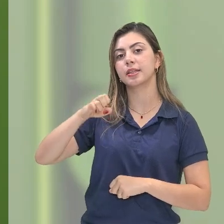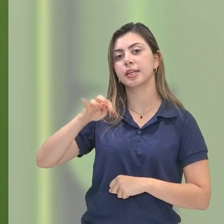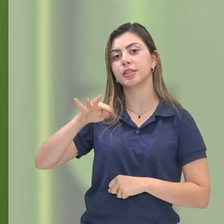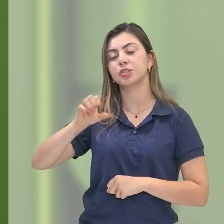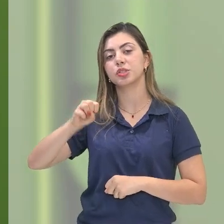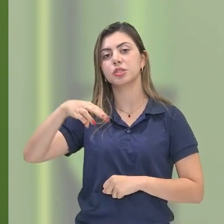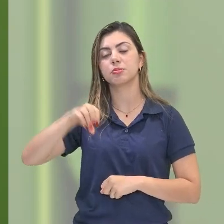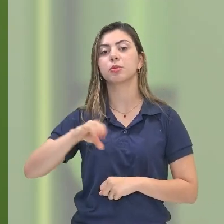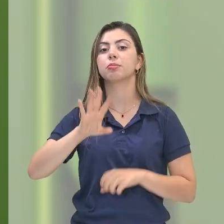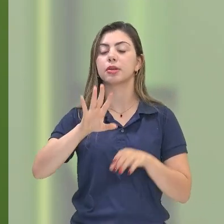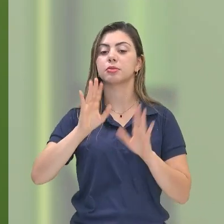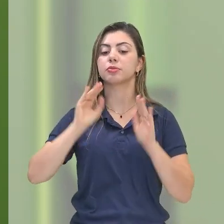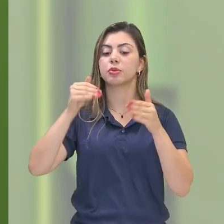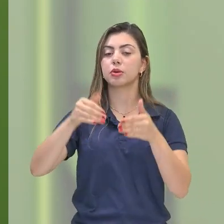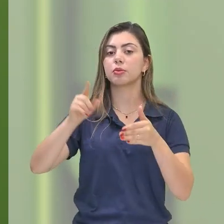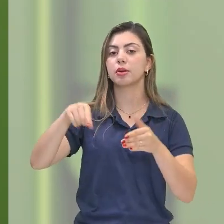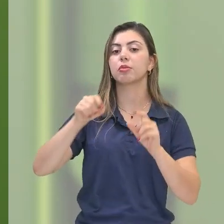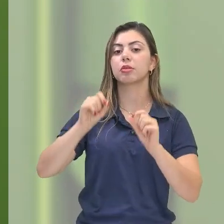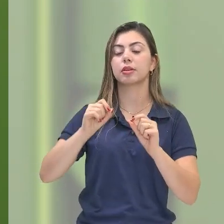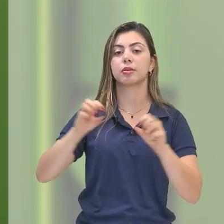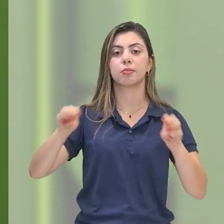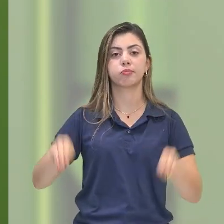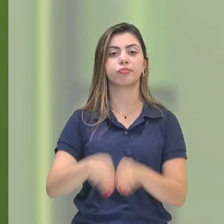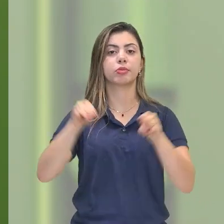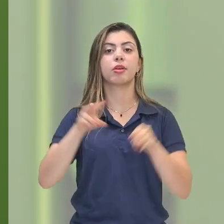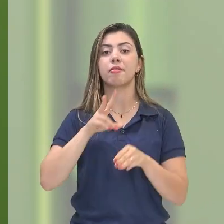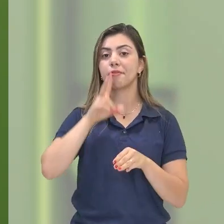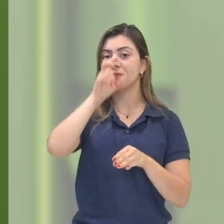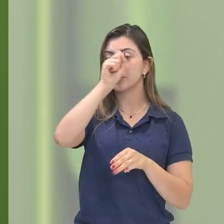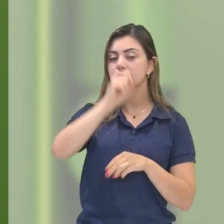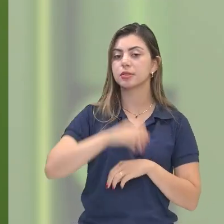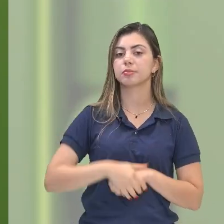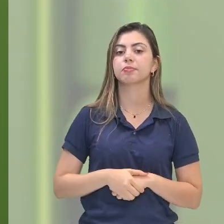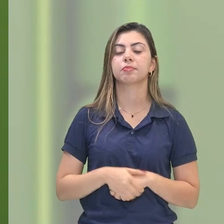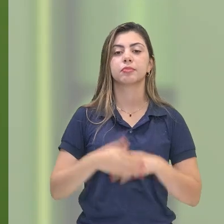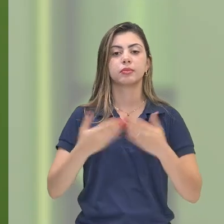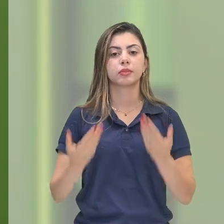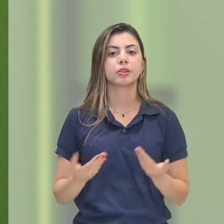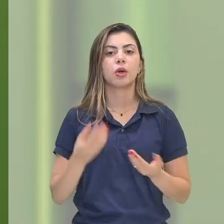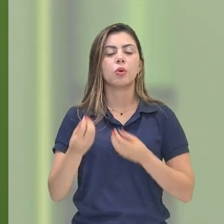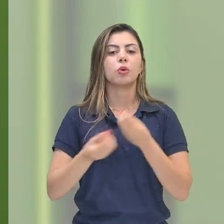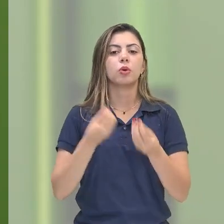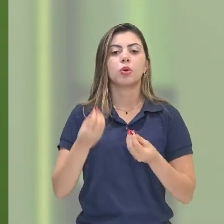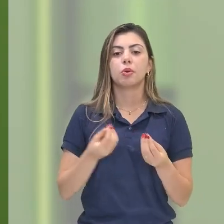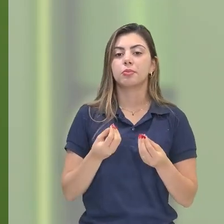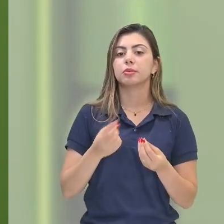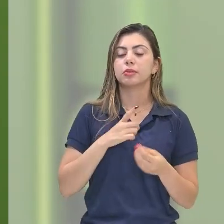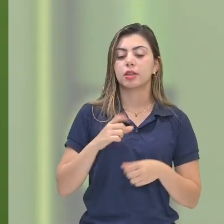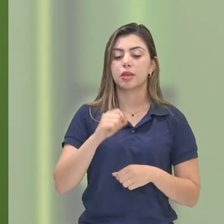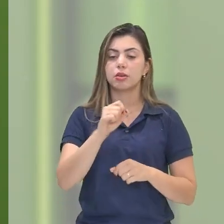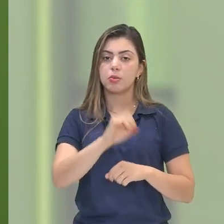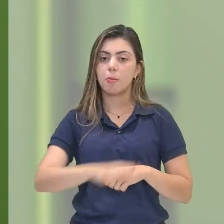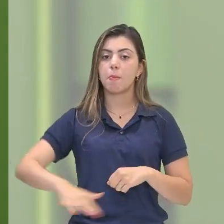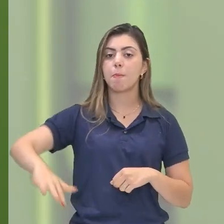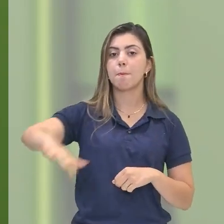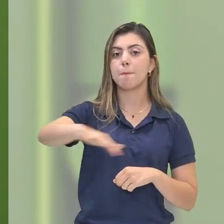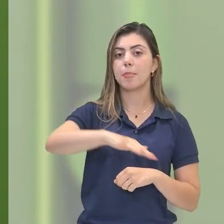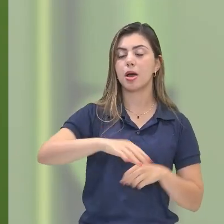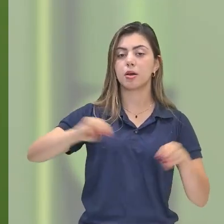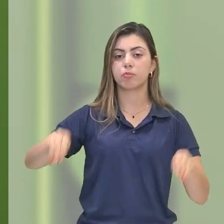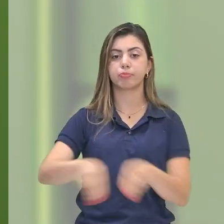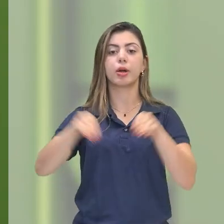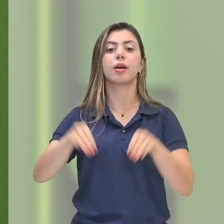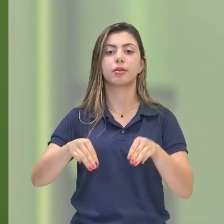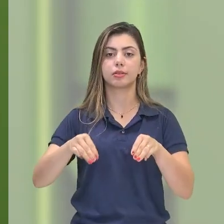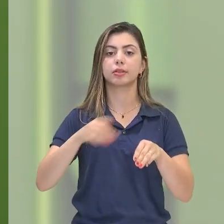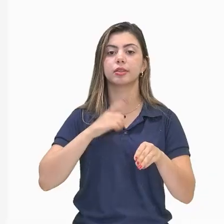muito importante, que é a força magnética. E a força magnética, ela se manifesta quando eu tenho um campo magnético que atua sobre